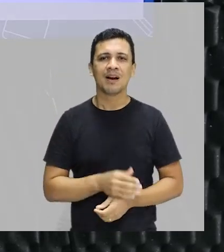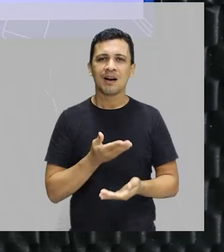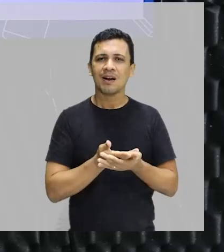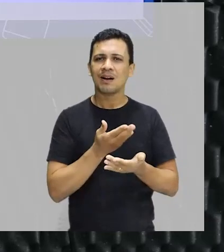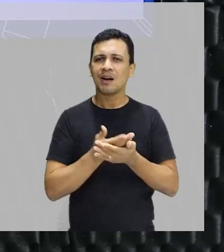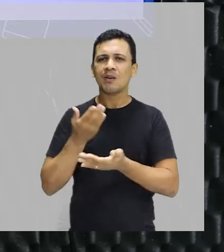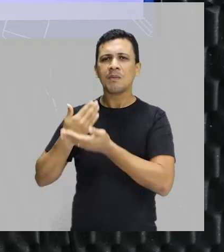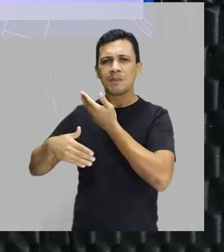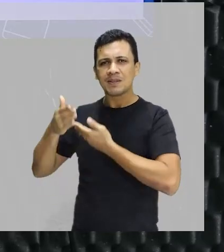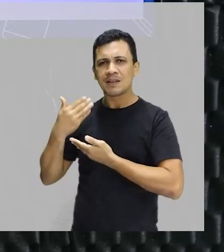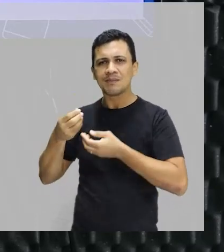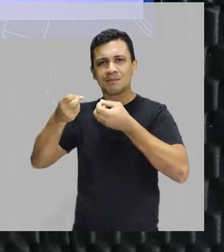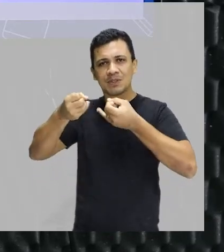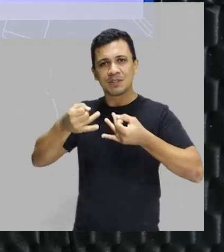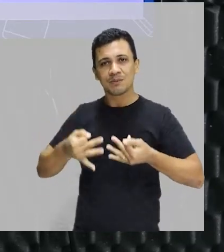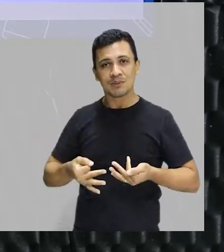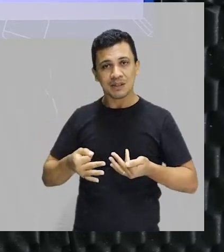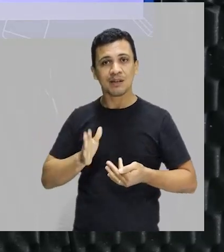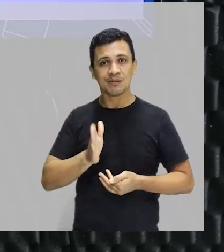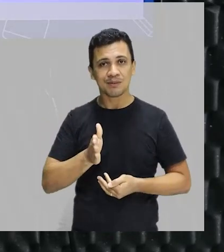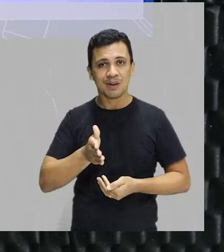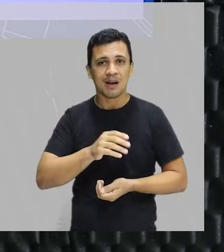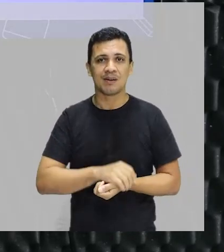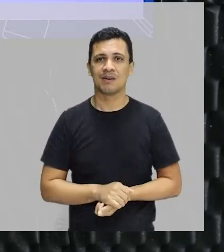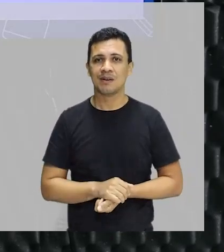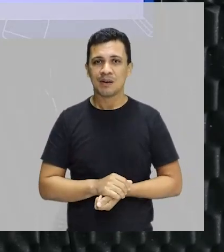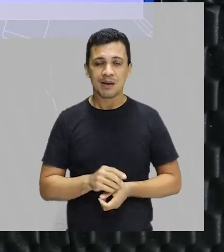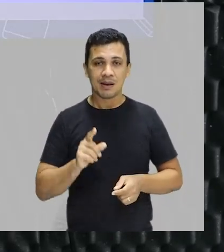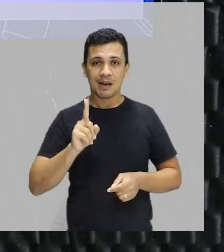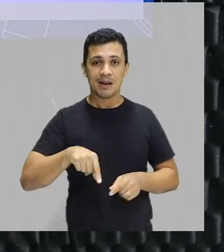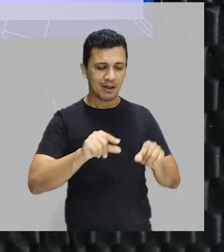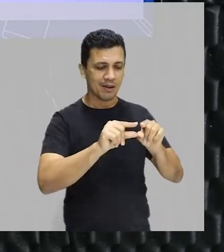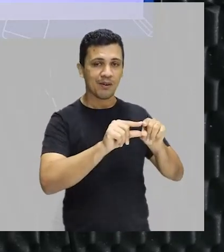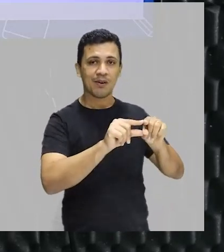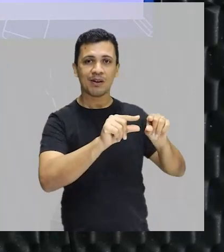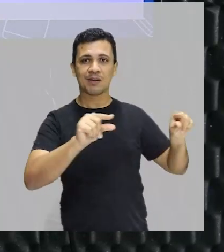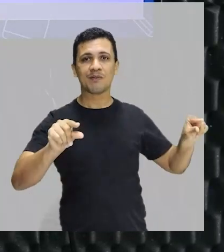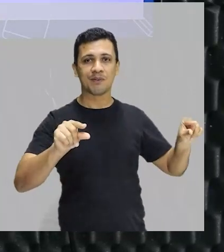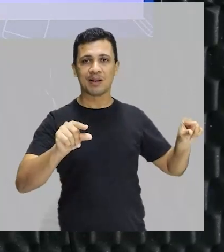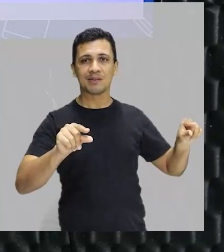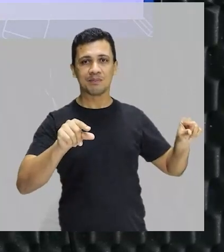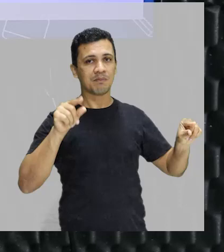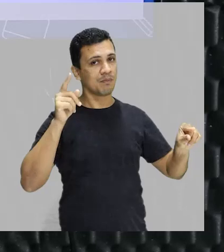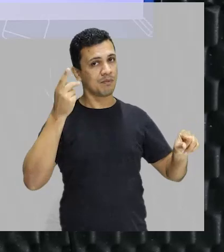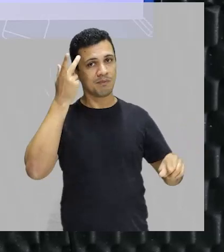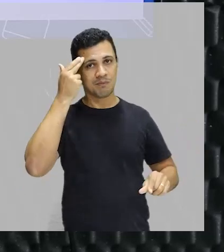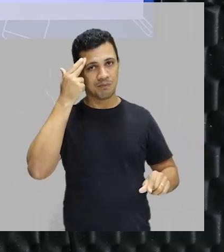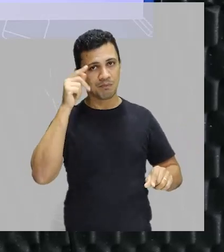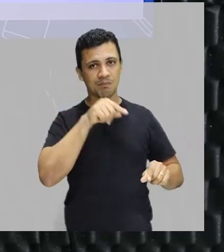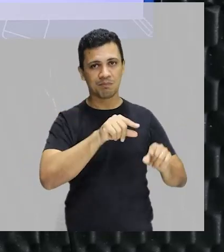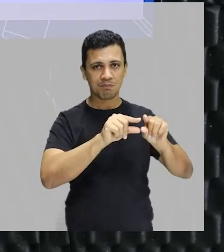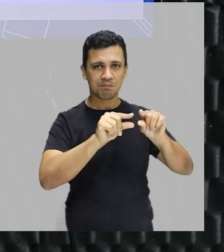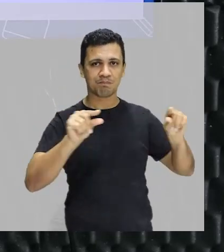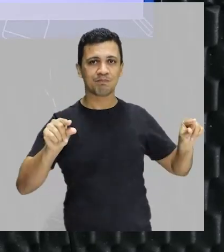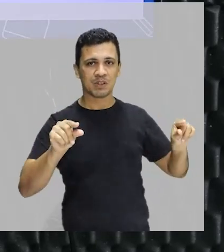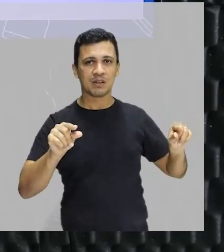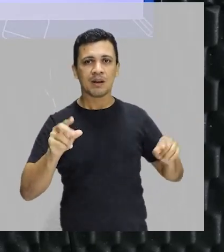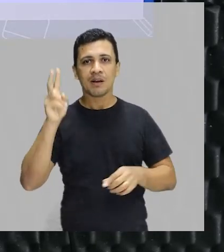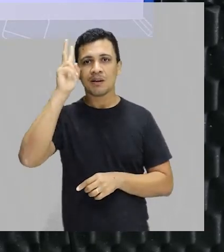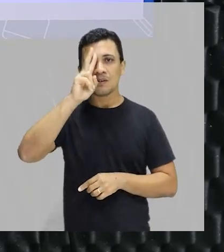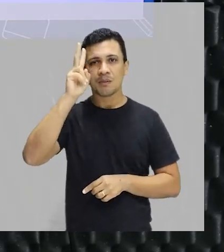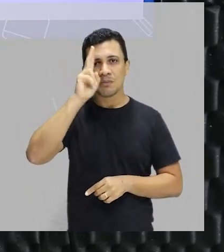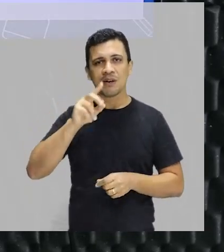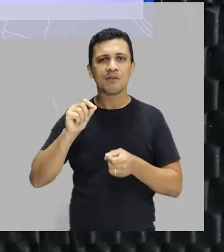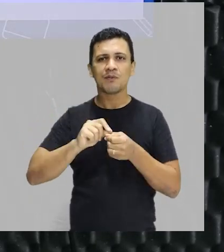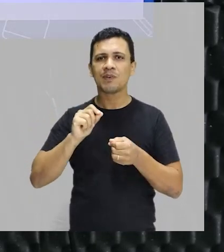be no passado, considerando a forma afirmativa. Então, eu vou relembrar um pouquinho com vocês, fazendo um